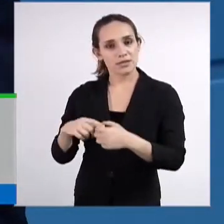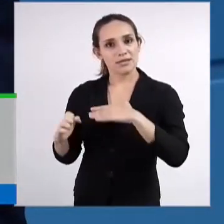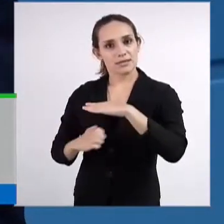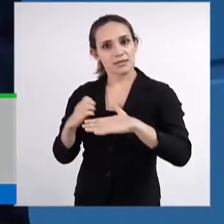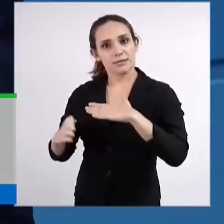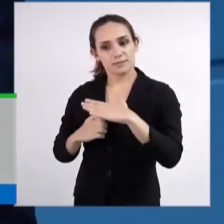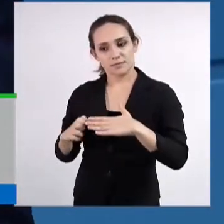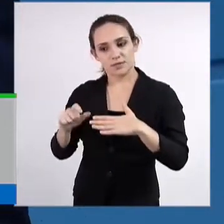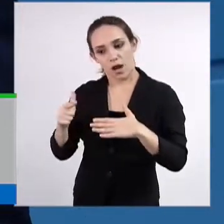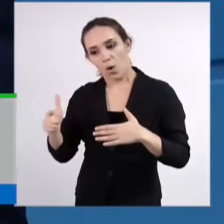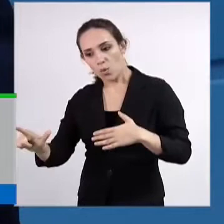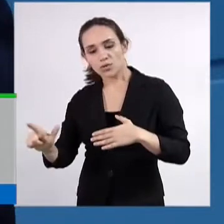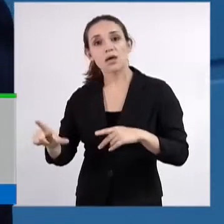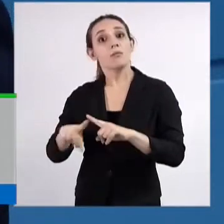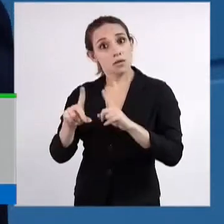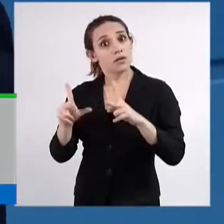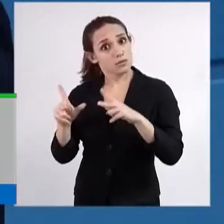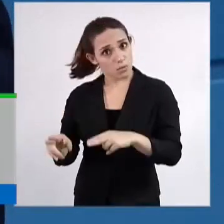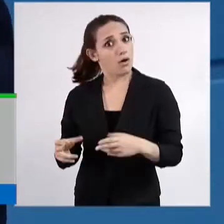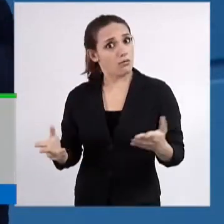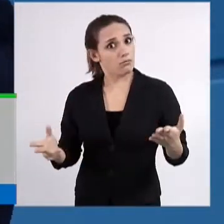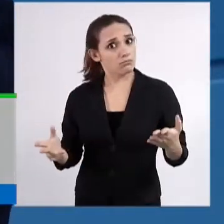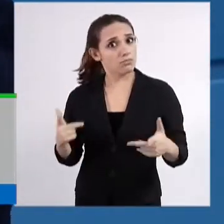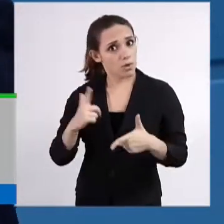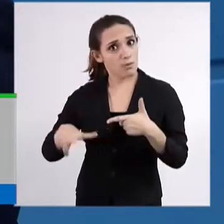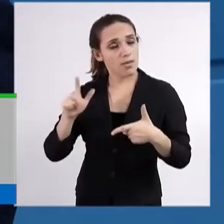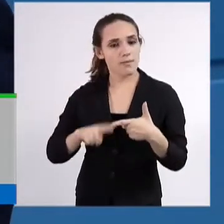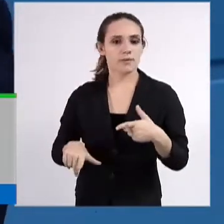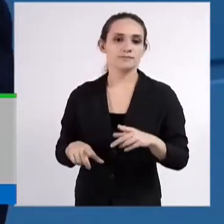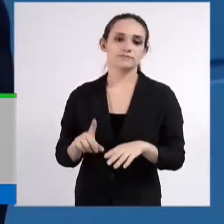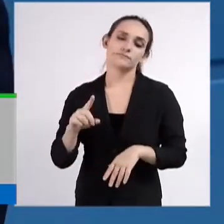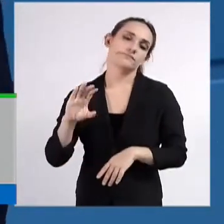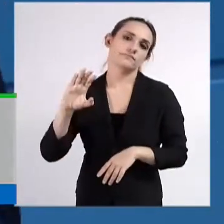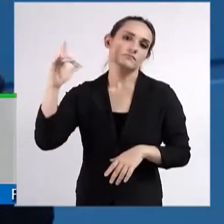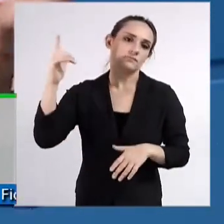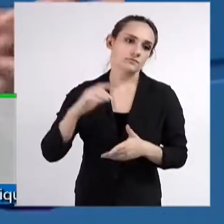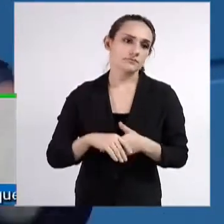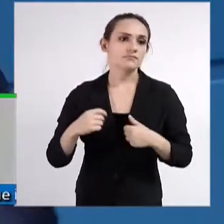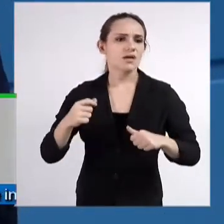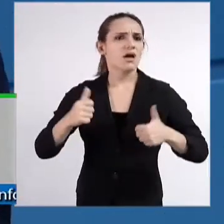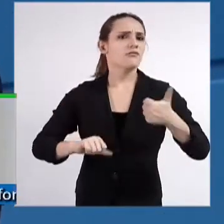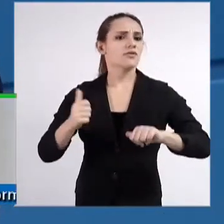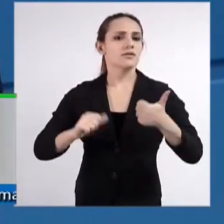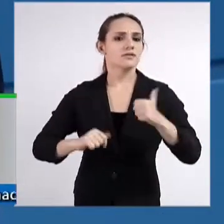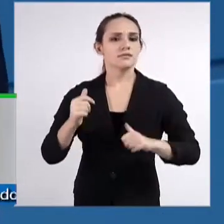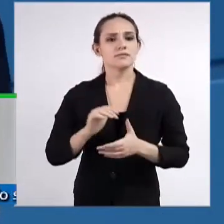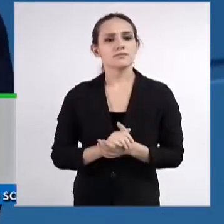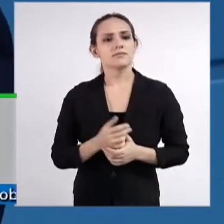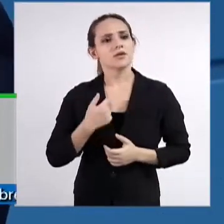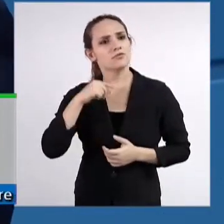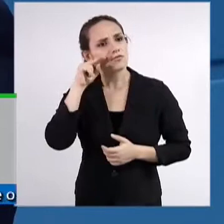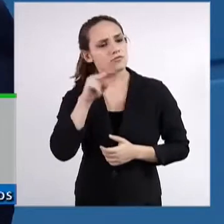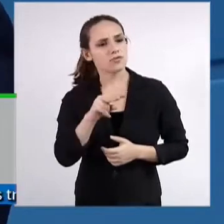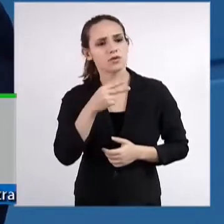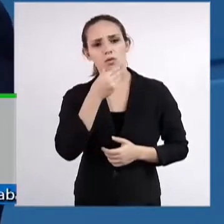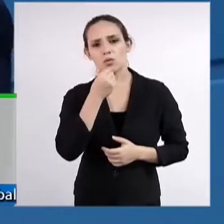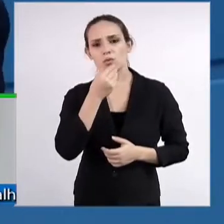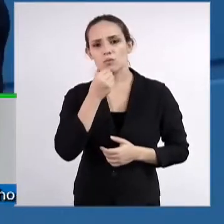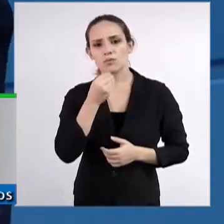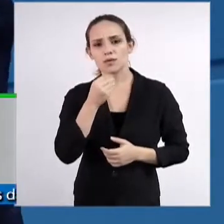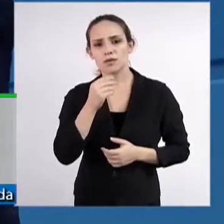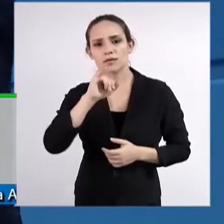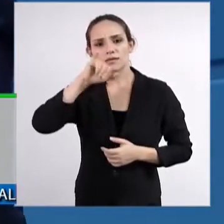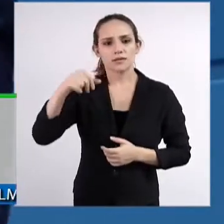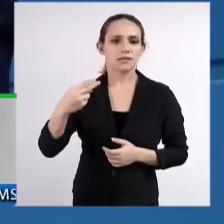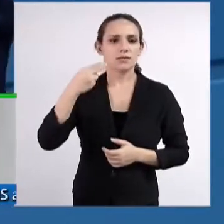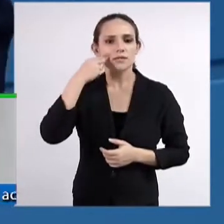mesmos problemas que vivem as outras regiões do Estado. Agora, é evidente que nós temos que analisar. Eu vi a tese do deputado João Henrique,